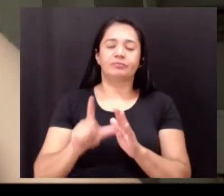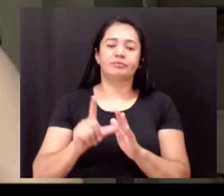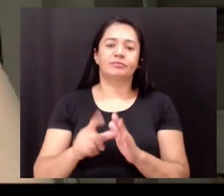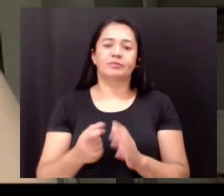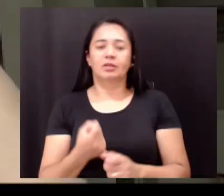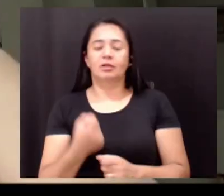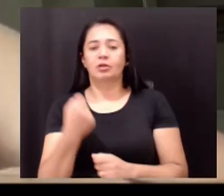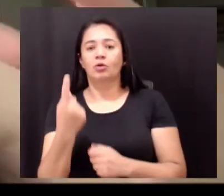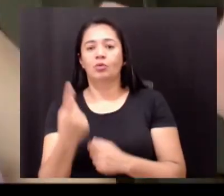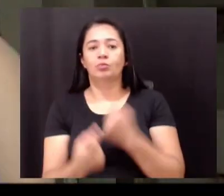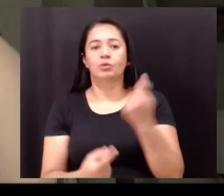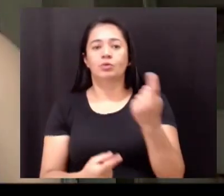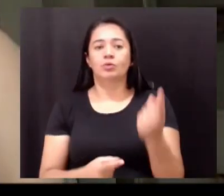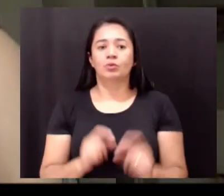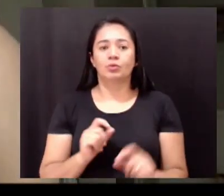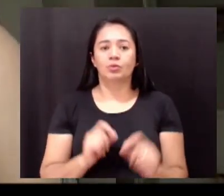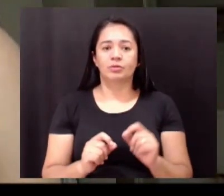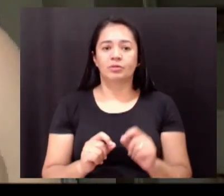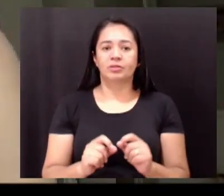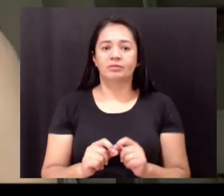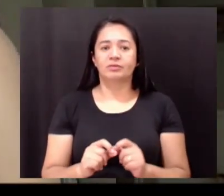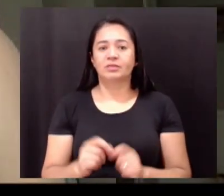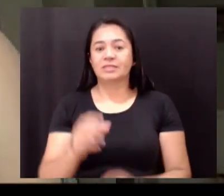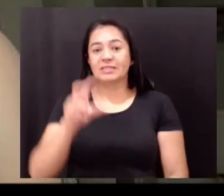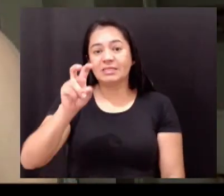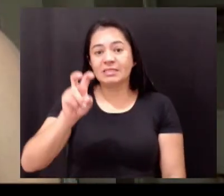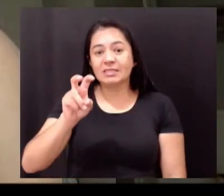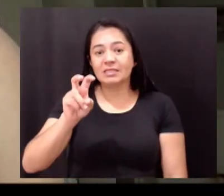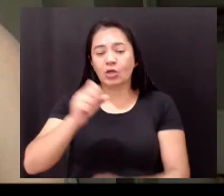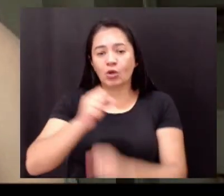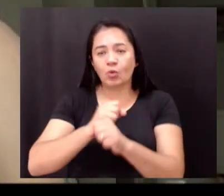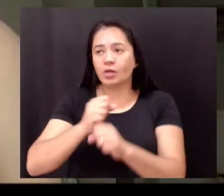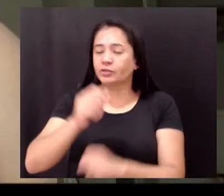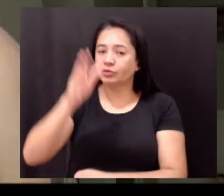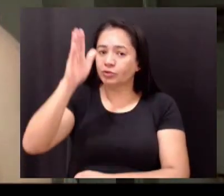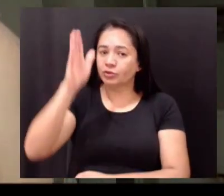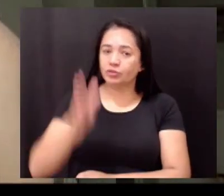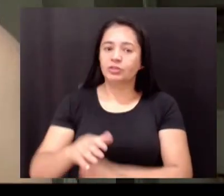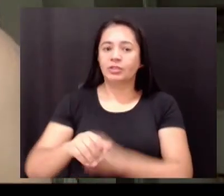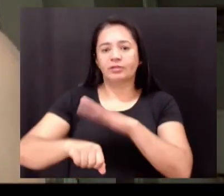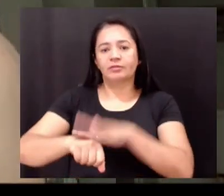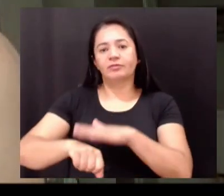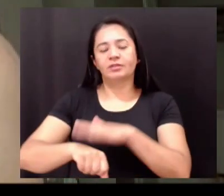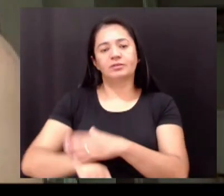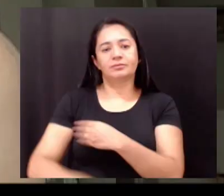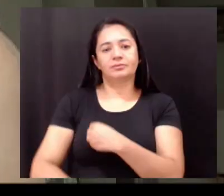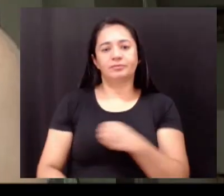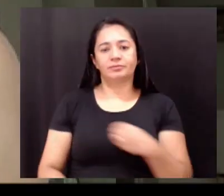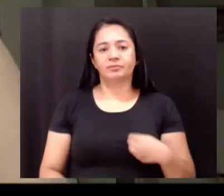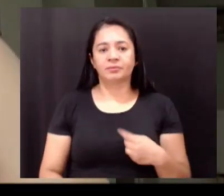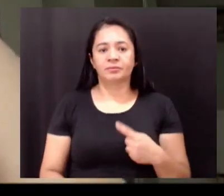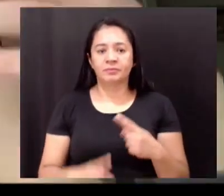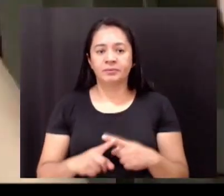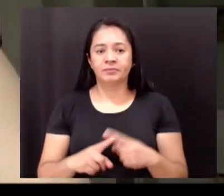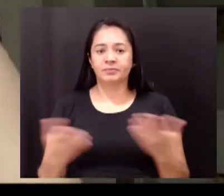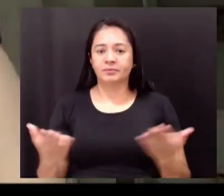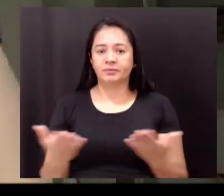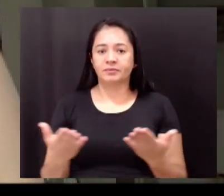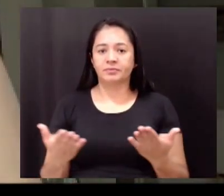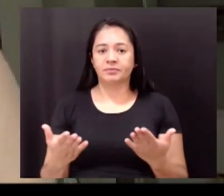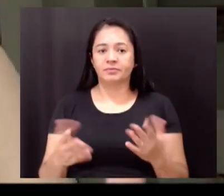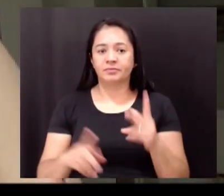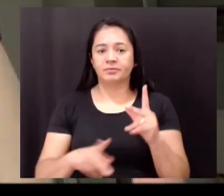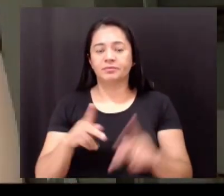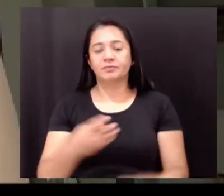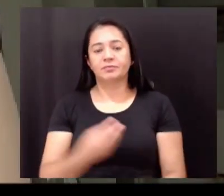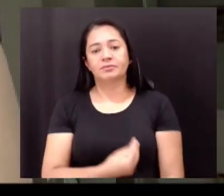literatura vão até além, vão até 5 anos, para que a gente possa interromper, porque hoje em dia a nossa população está vivendo mais e também tendo